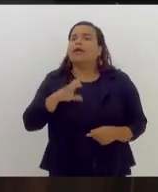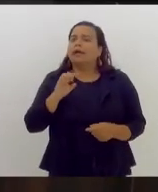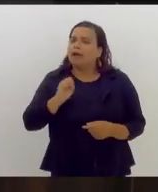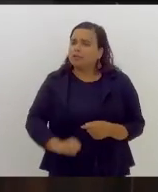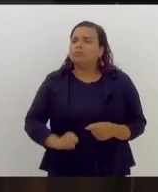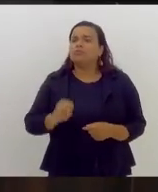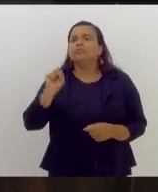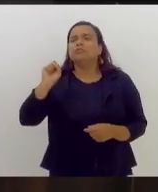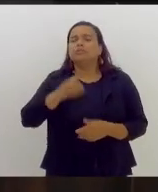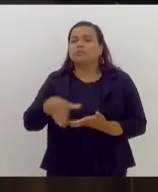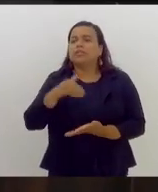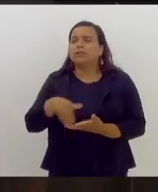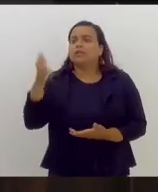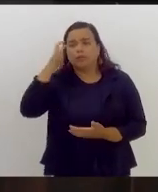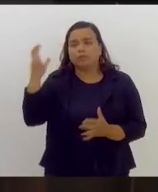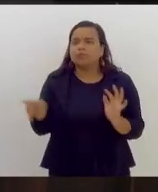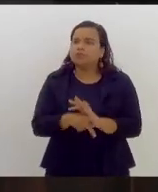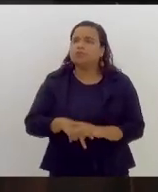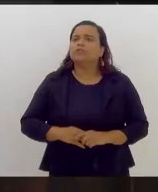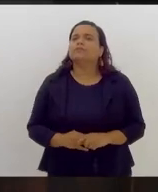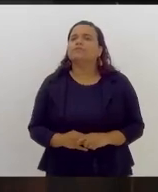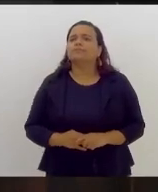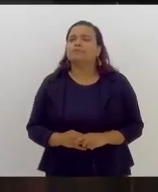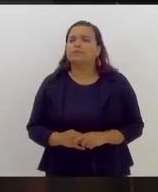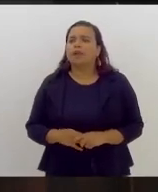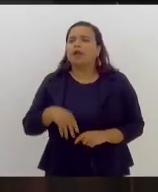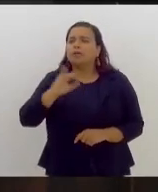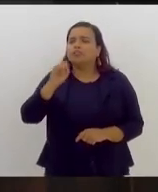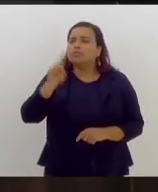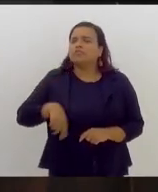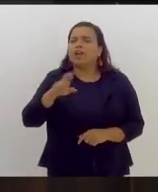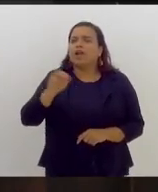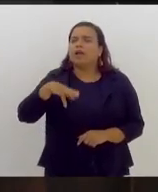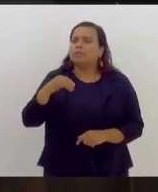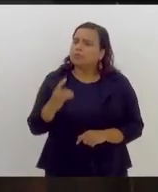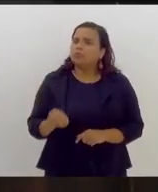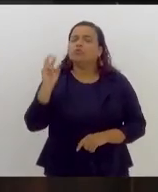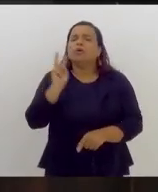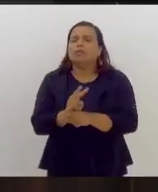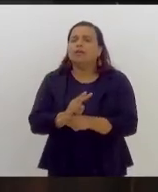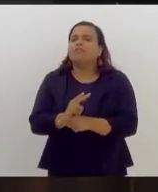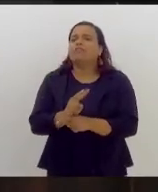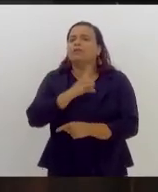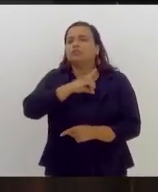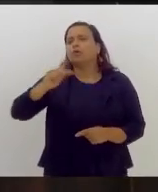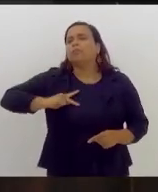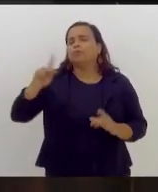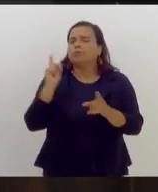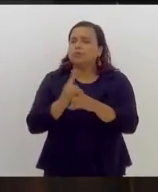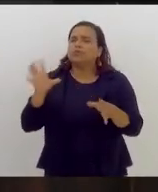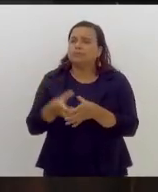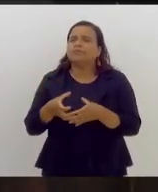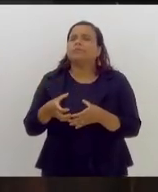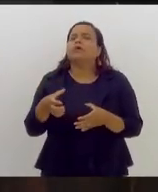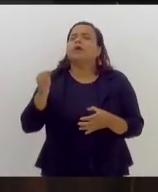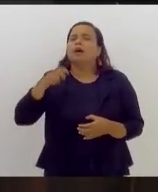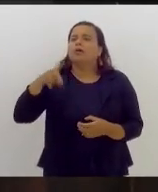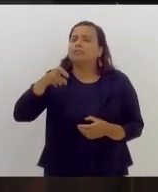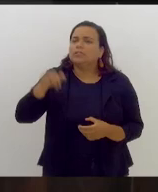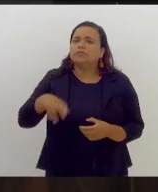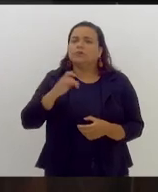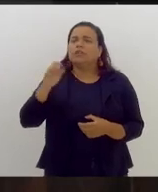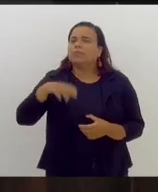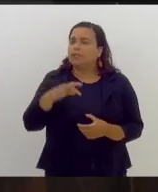da Secretaria de Cultura, José Raimundo Batista, defensor público, Anderson